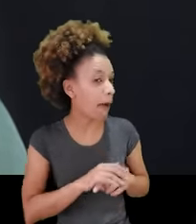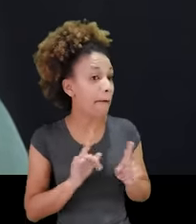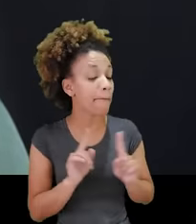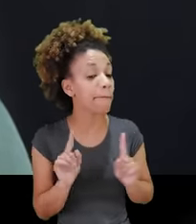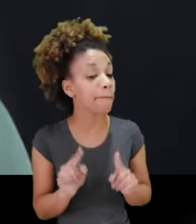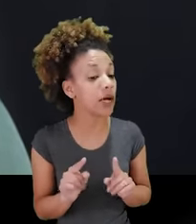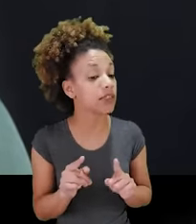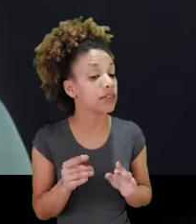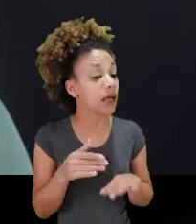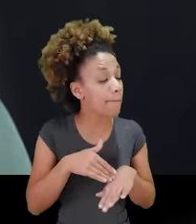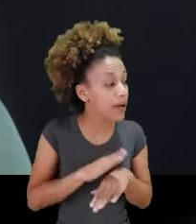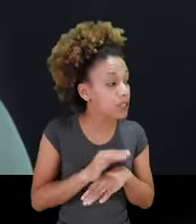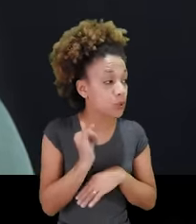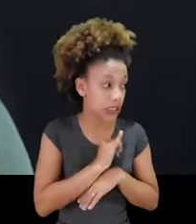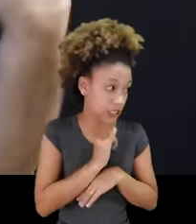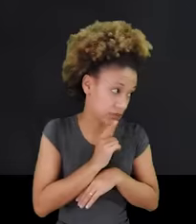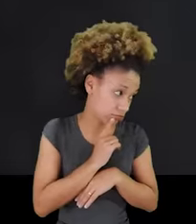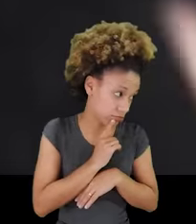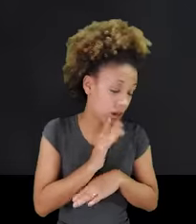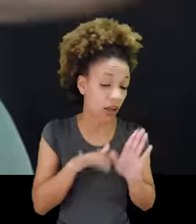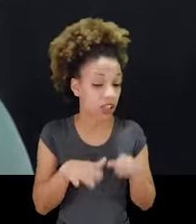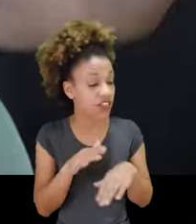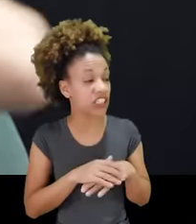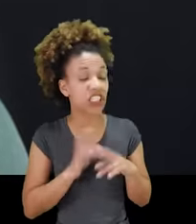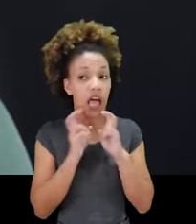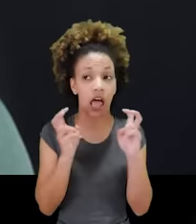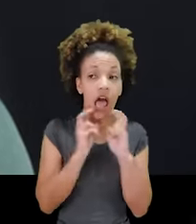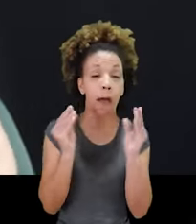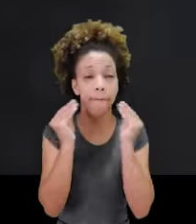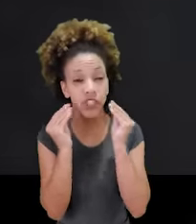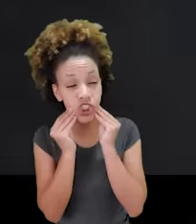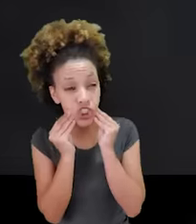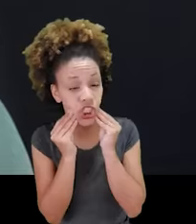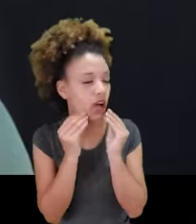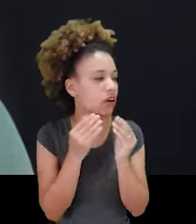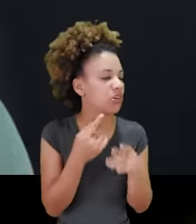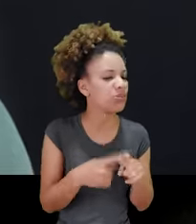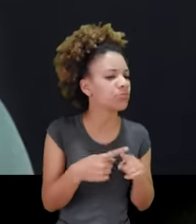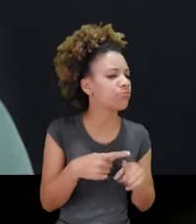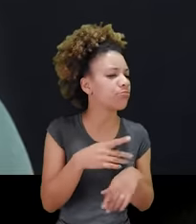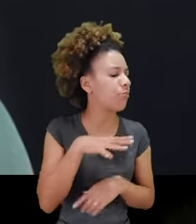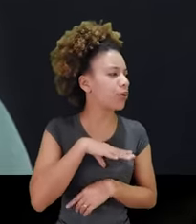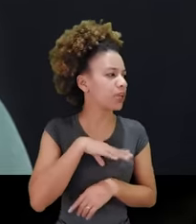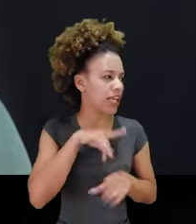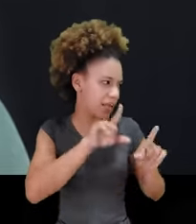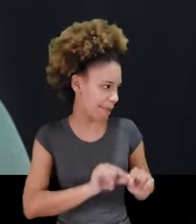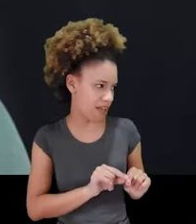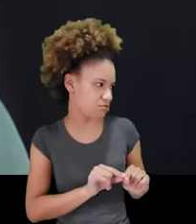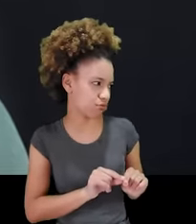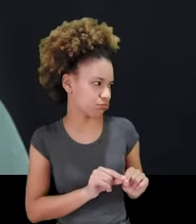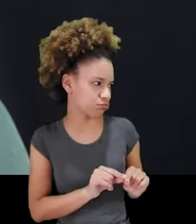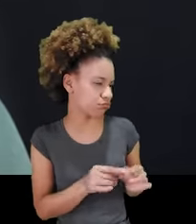mais pro italiano, às vezes, de falar muito, gritar, beijar, do que pro português. O português, eu acho que vocês são